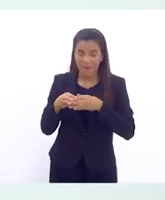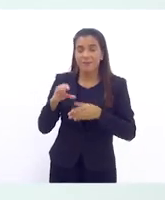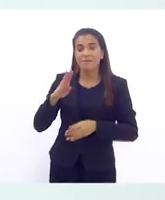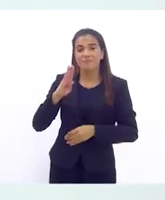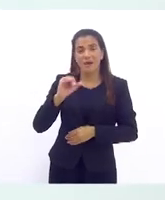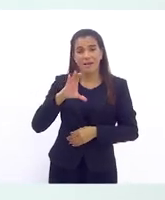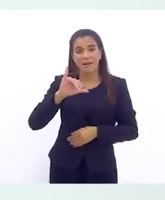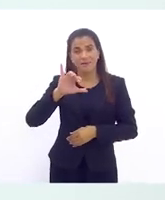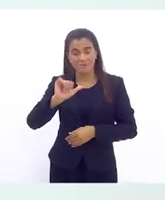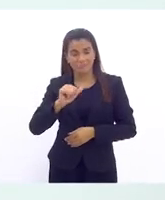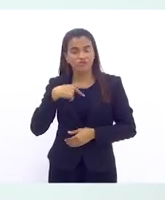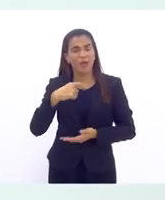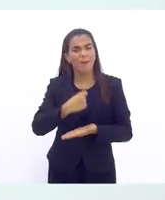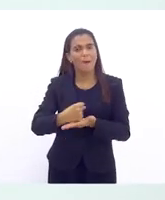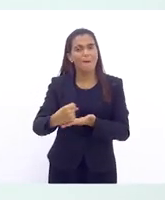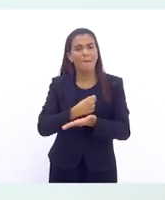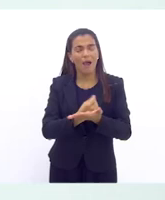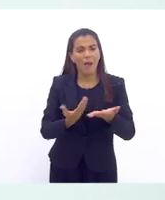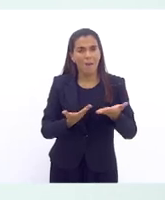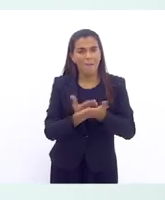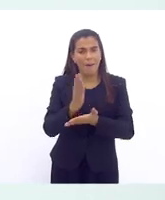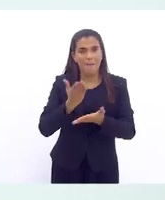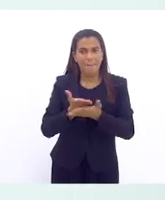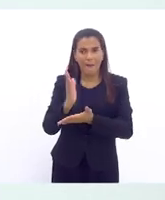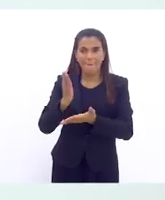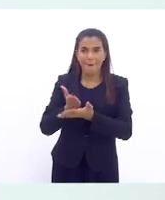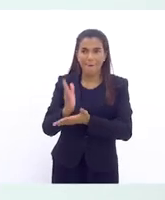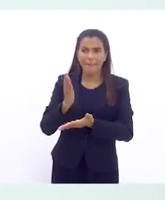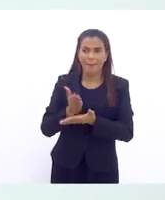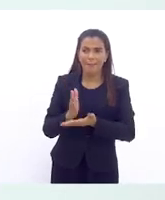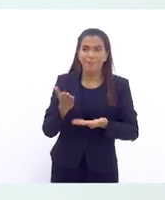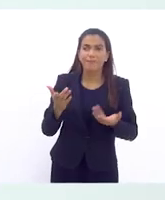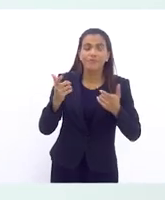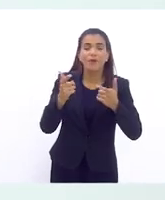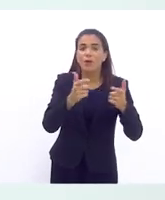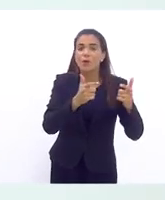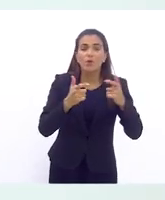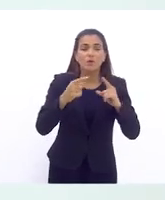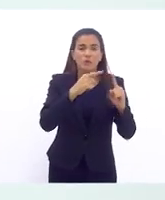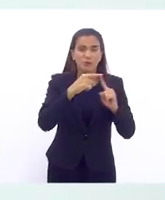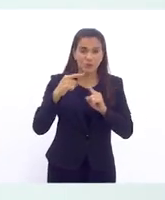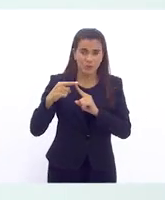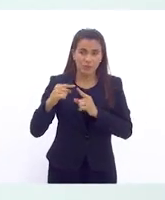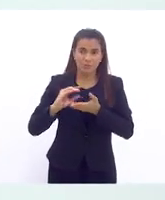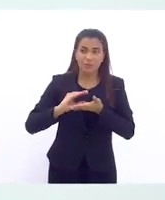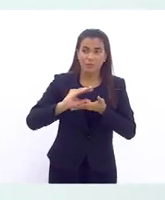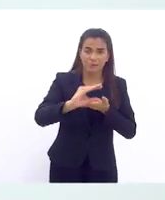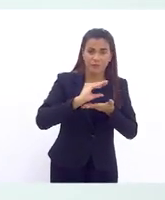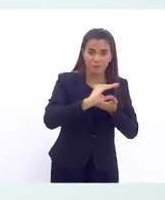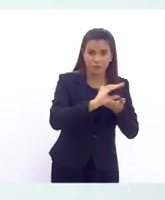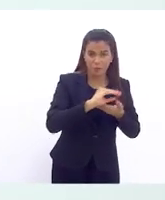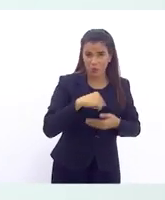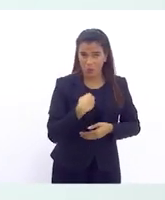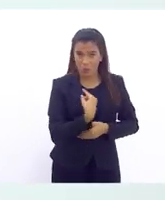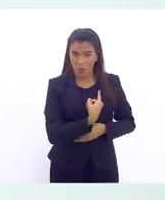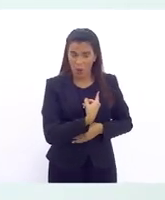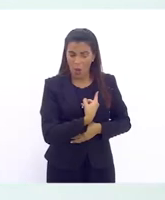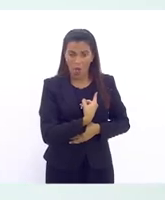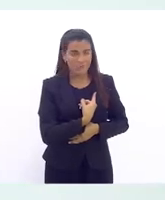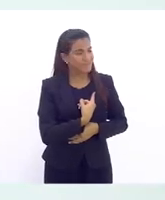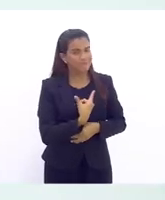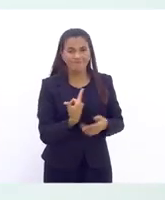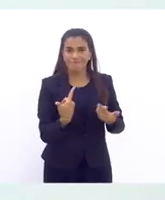sendo carimbados né partes expressiva deles para um tipo de investimento que nós não estamos mais